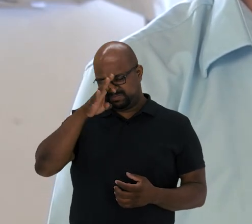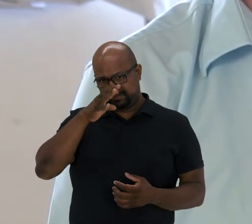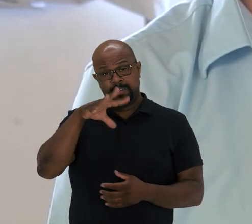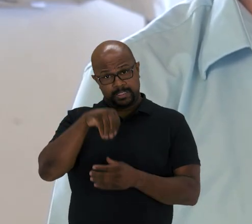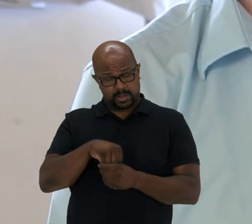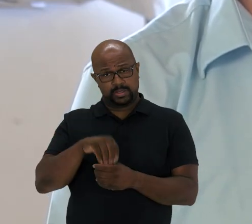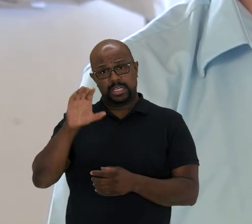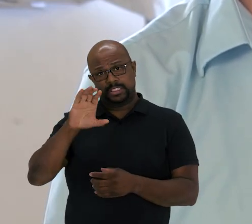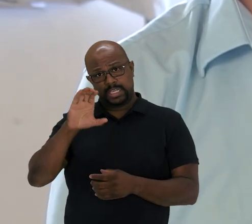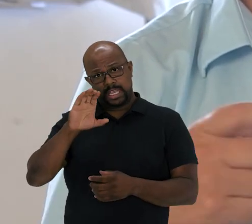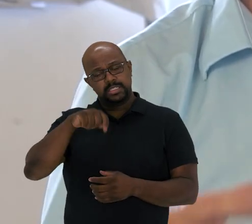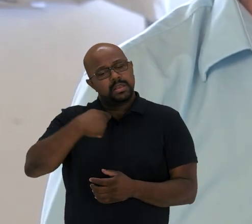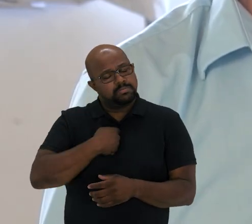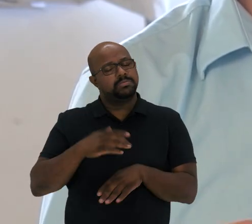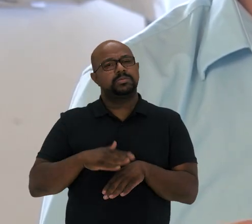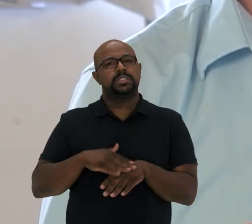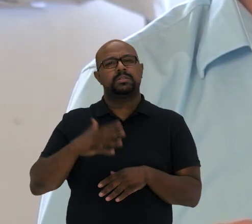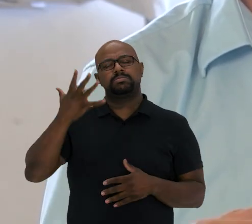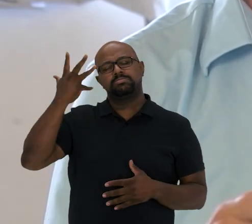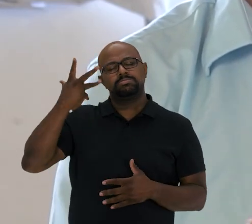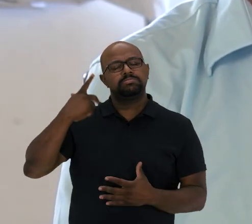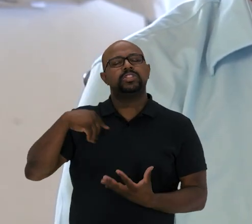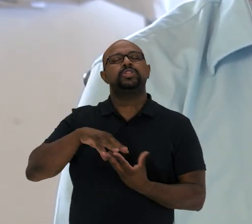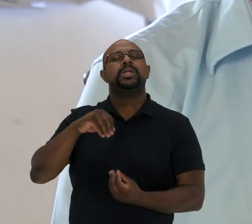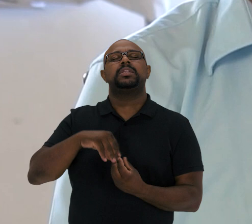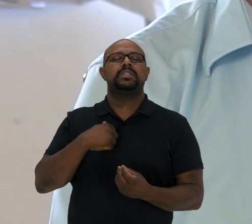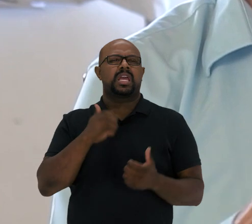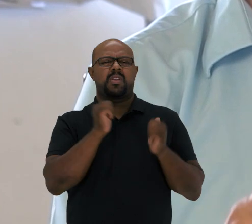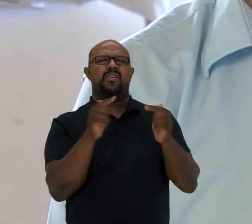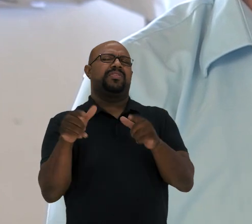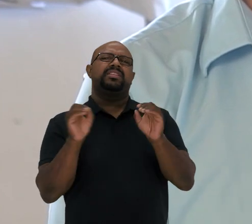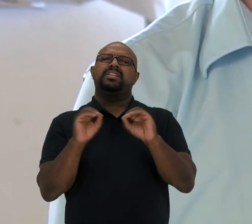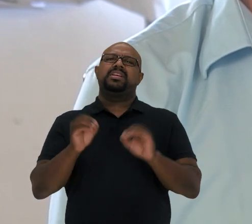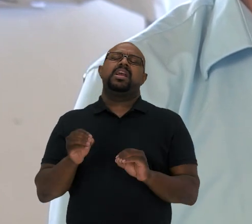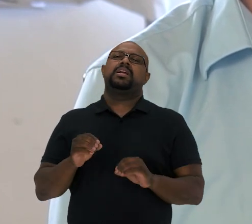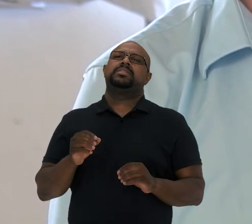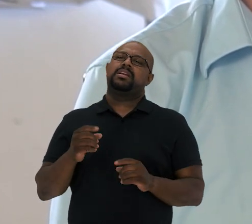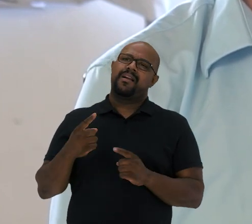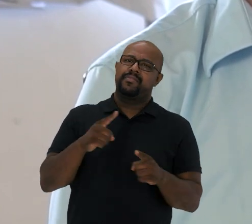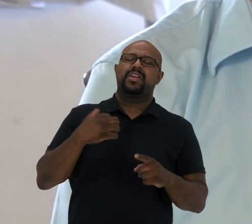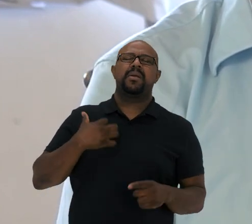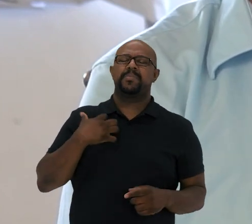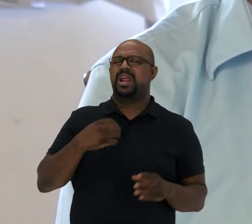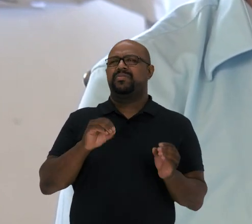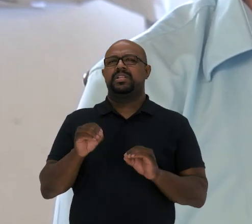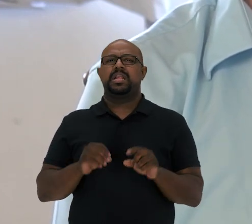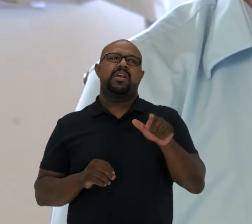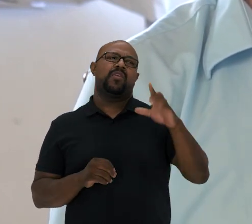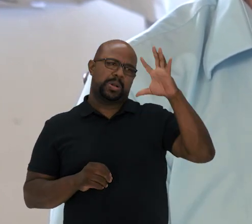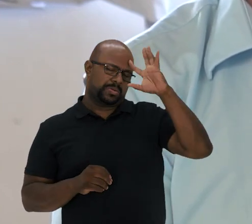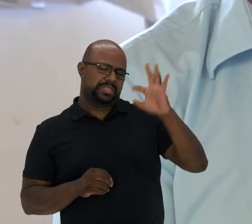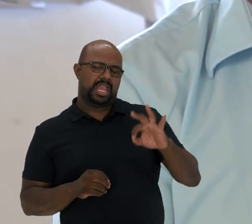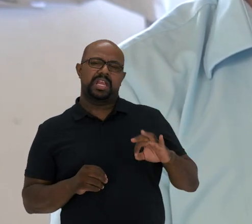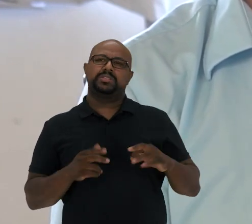manter dentro da ciência sendo espírita, sem ofender ninguém, sem ficar bravo que fulano